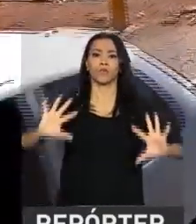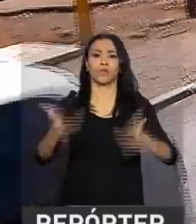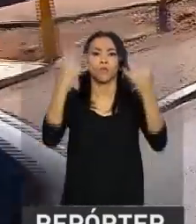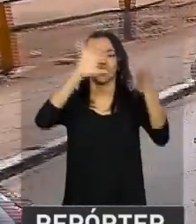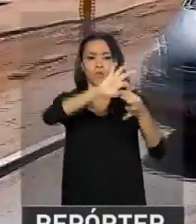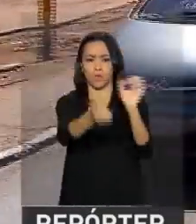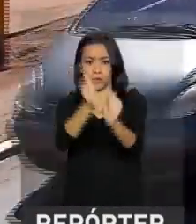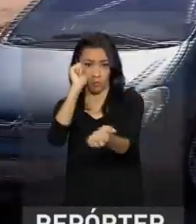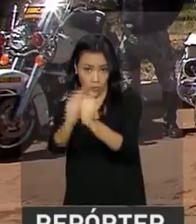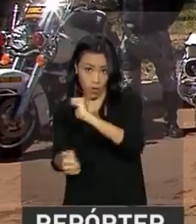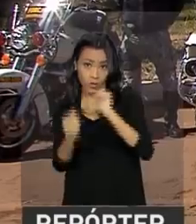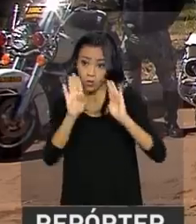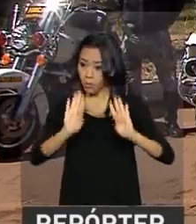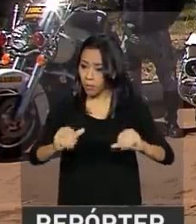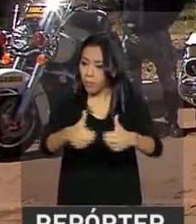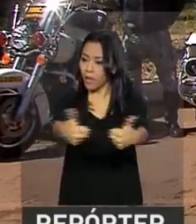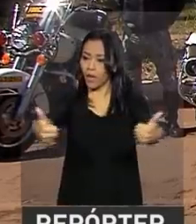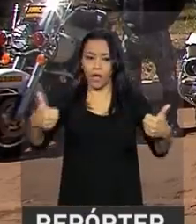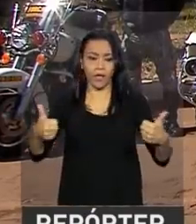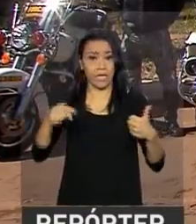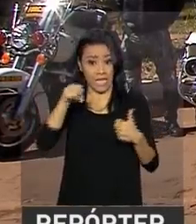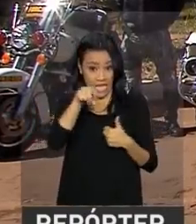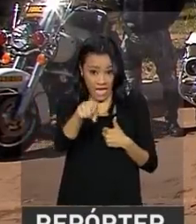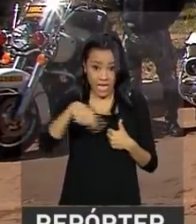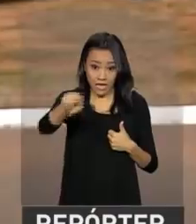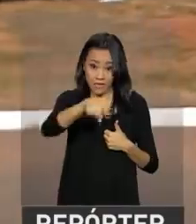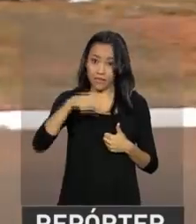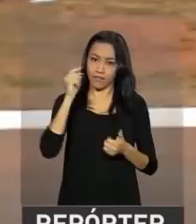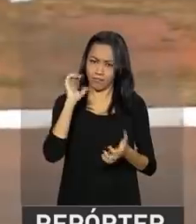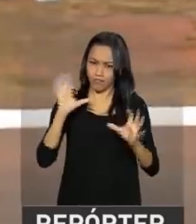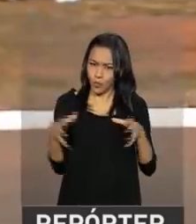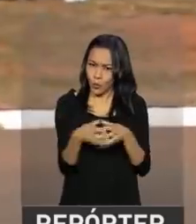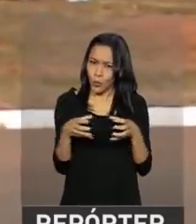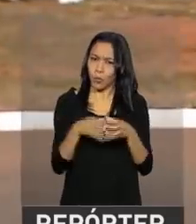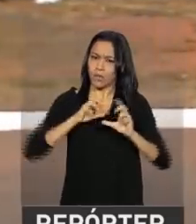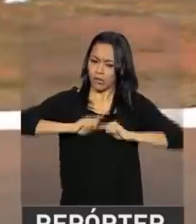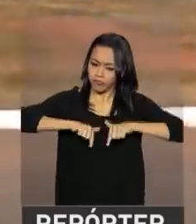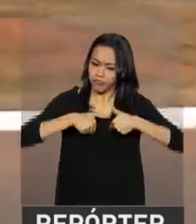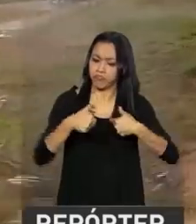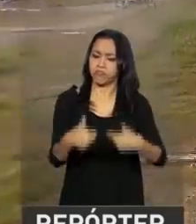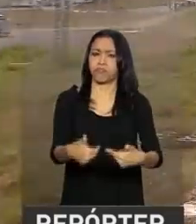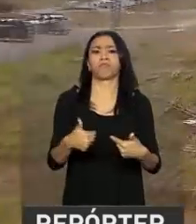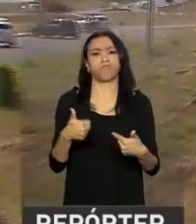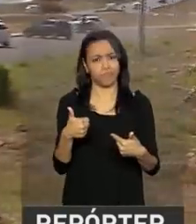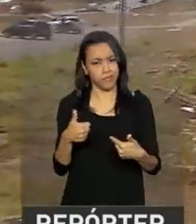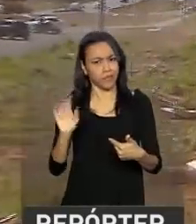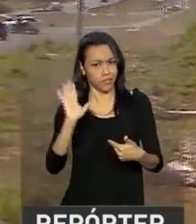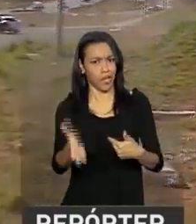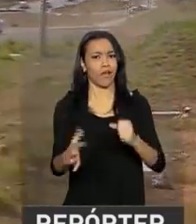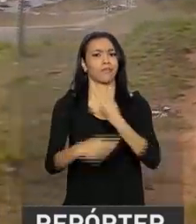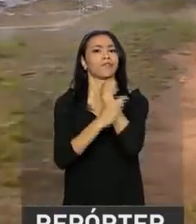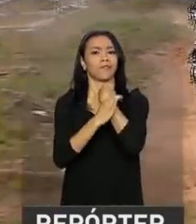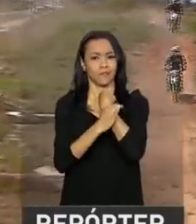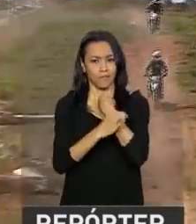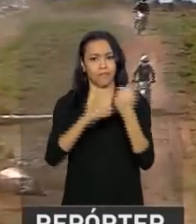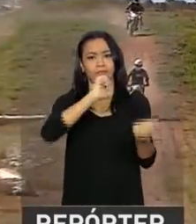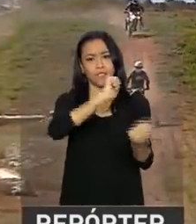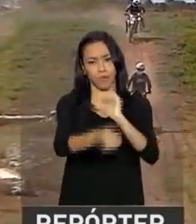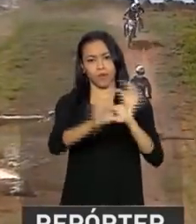Se depender do esforço e da dedicação desses agentes, a segurança nas Olimpíadas está garantida.